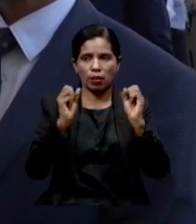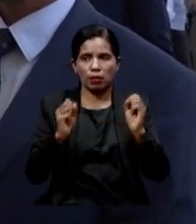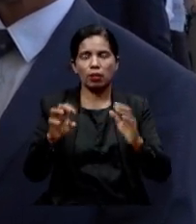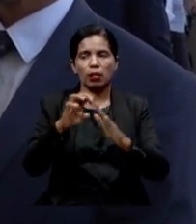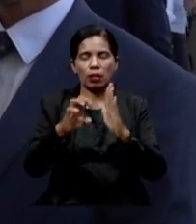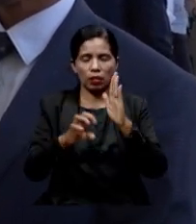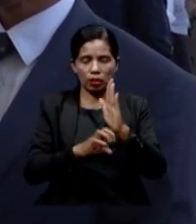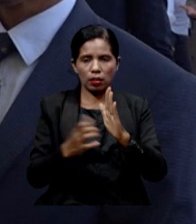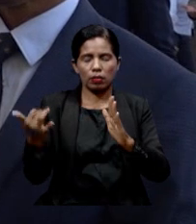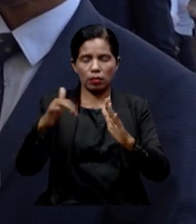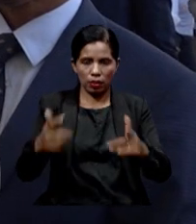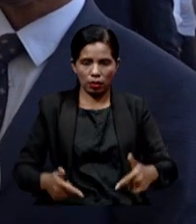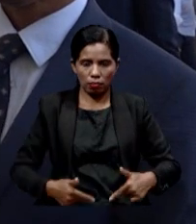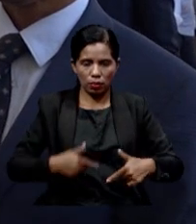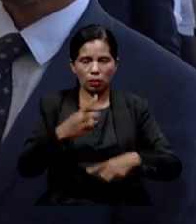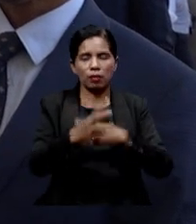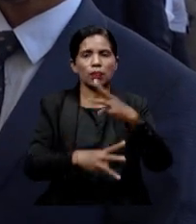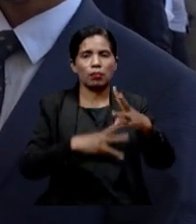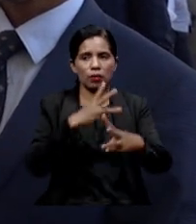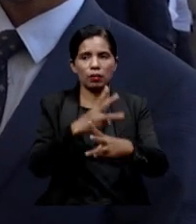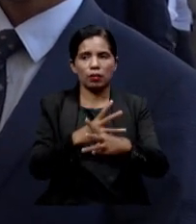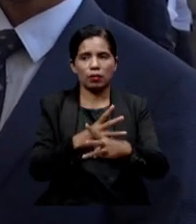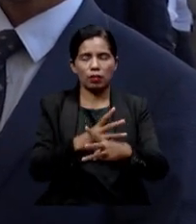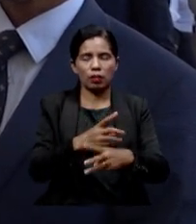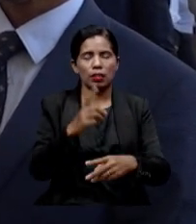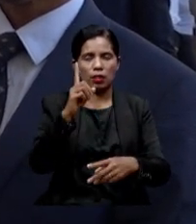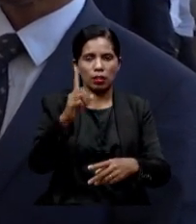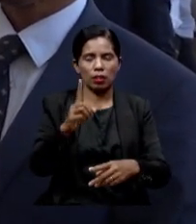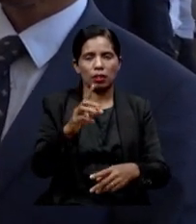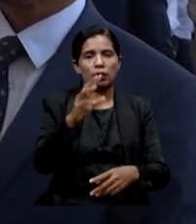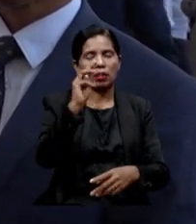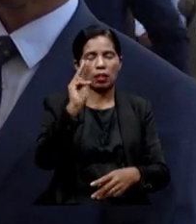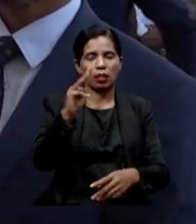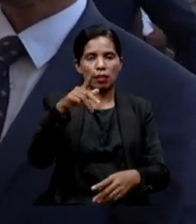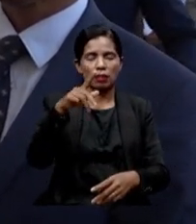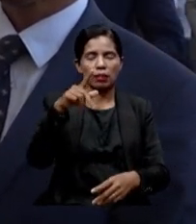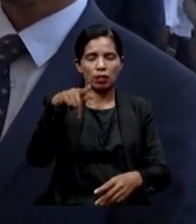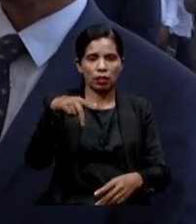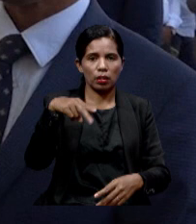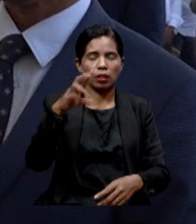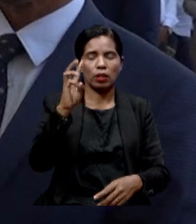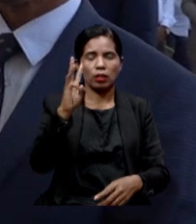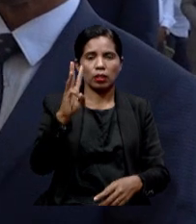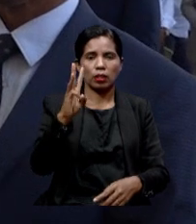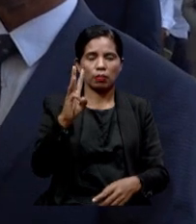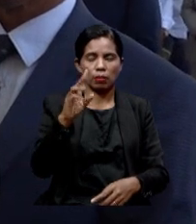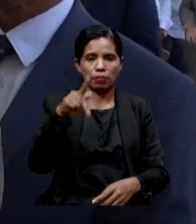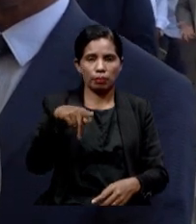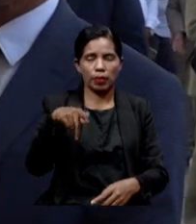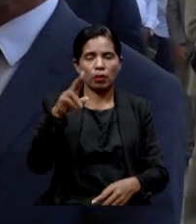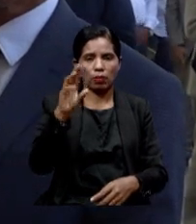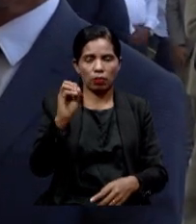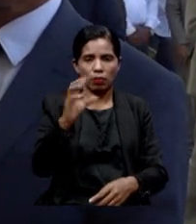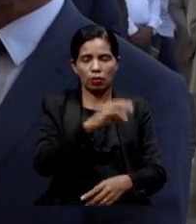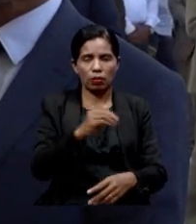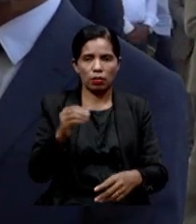estados e memórias e o mundo. Né? E também a WTO, a Organização Mundial do Comércio, para criar regras